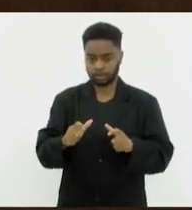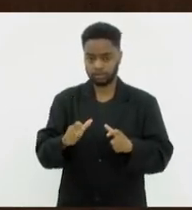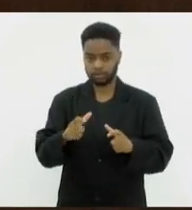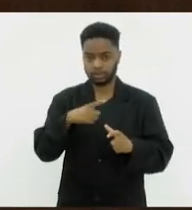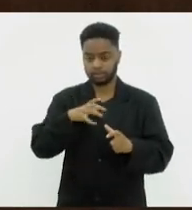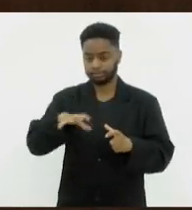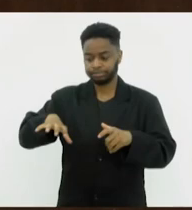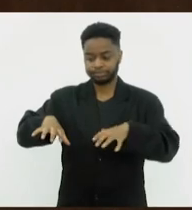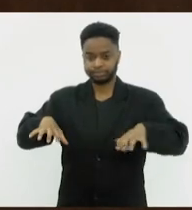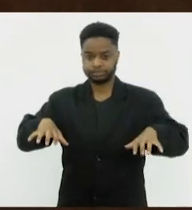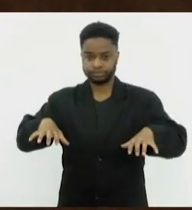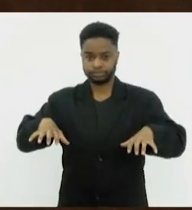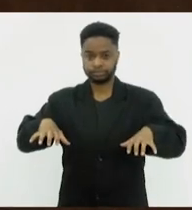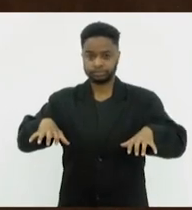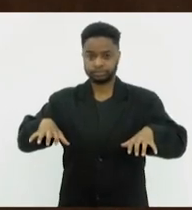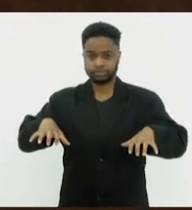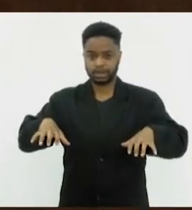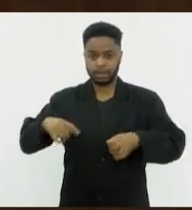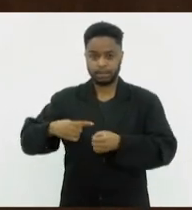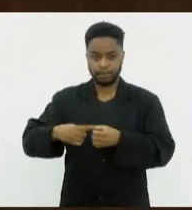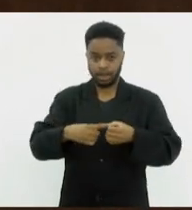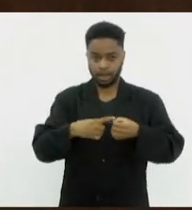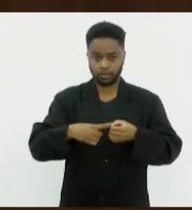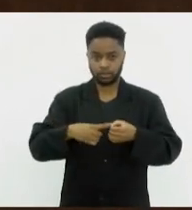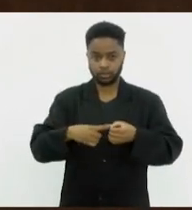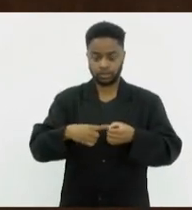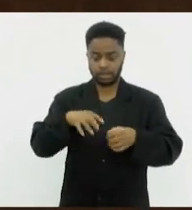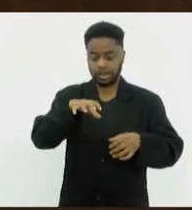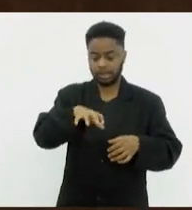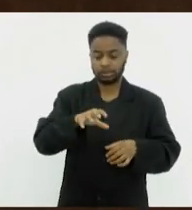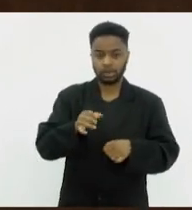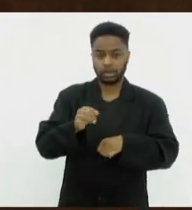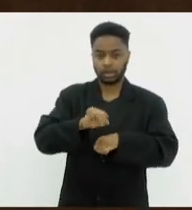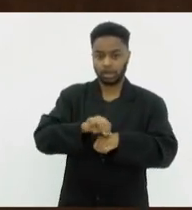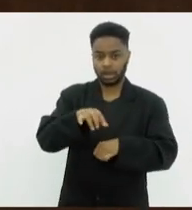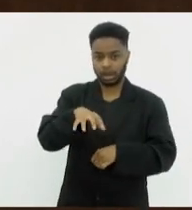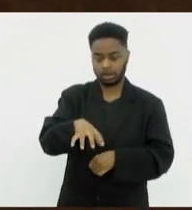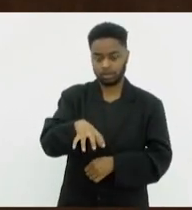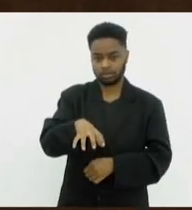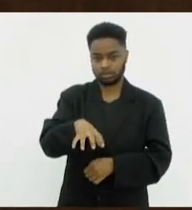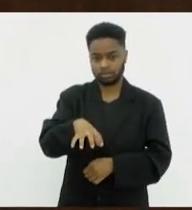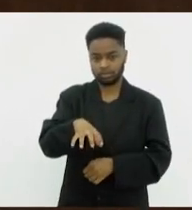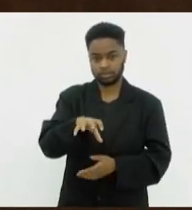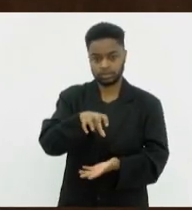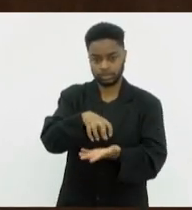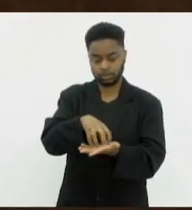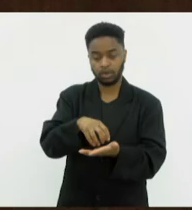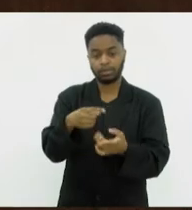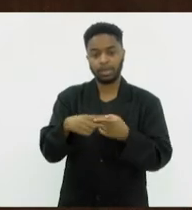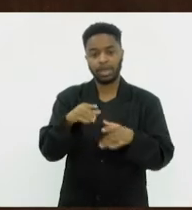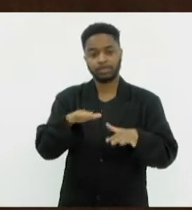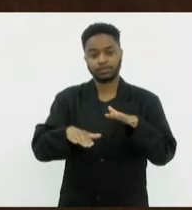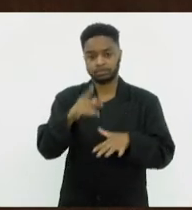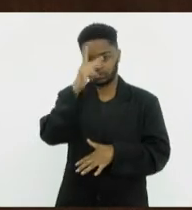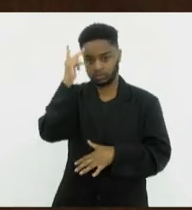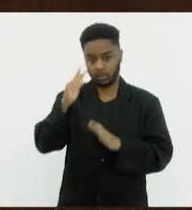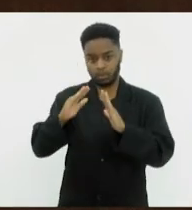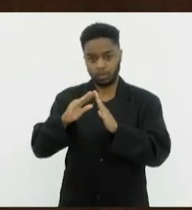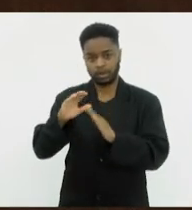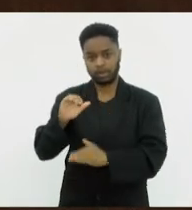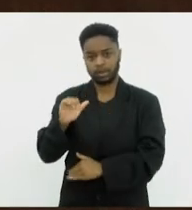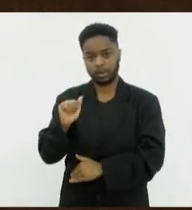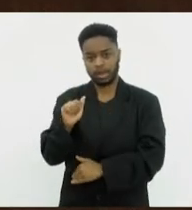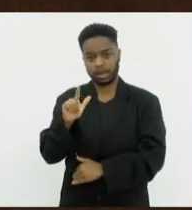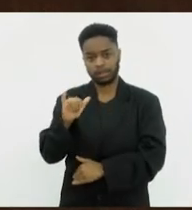os distritos do centro de Barra do Piraí. Muitas das vezes, quem mora na Califórnia, que é um distrito de Barra do